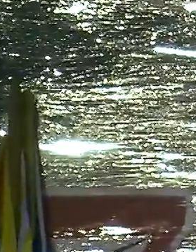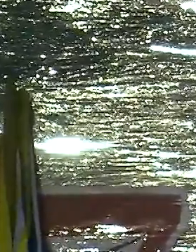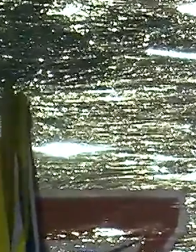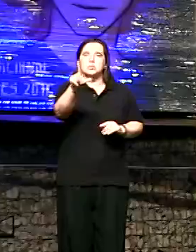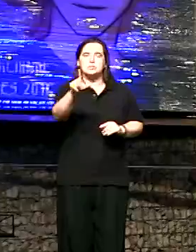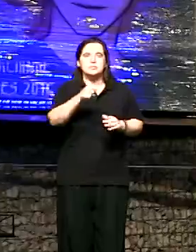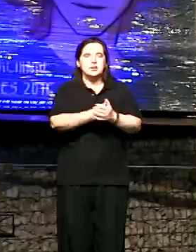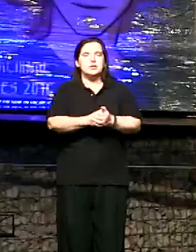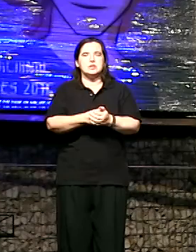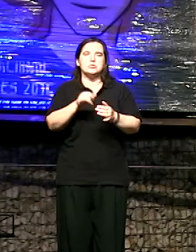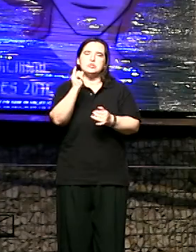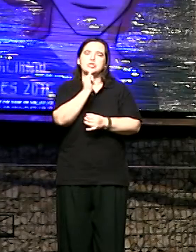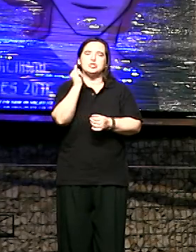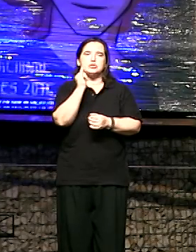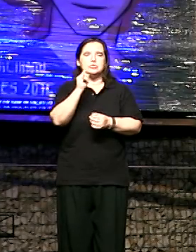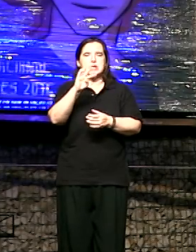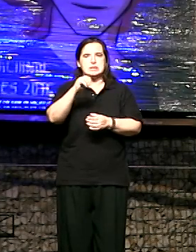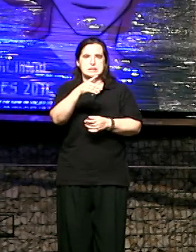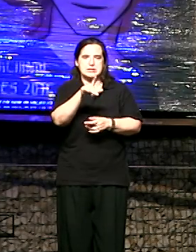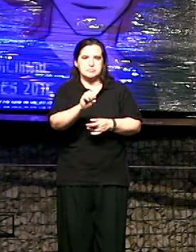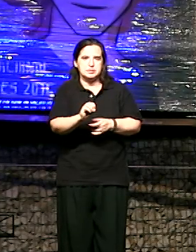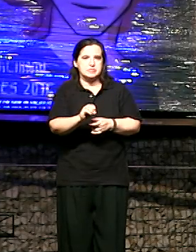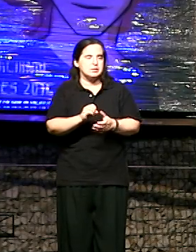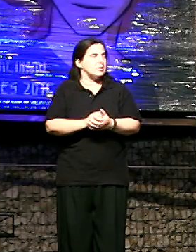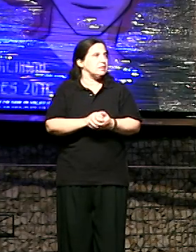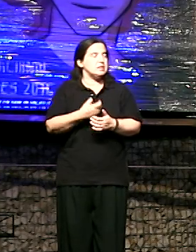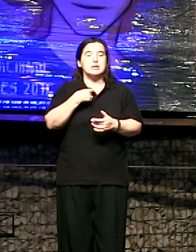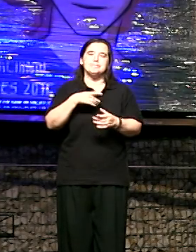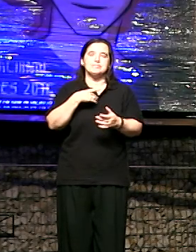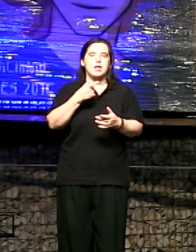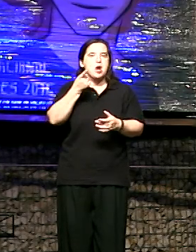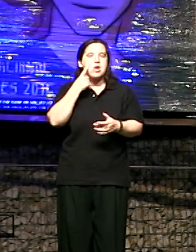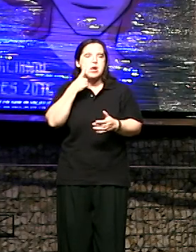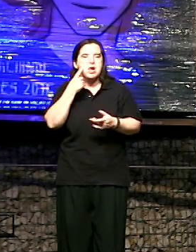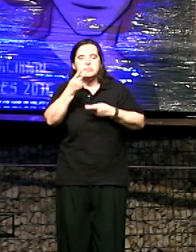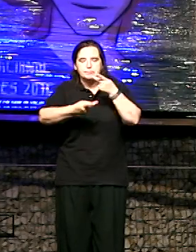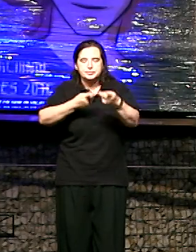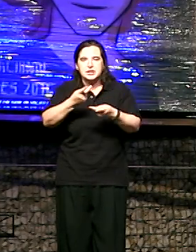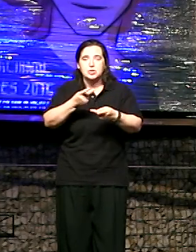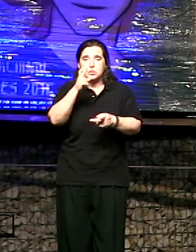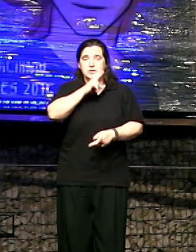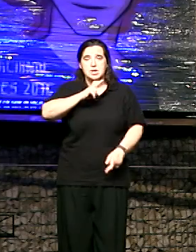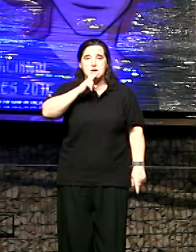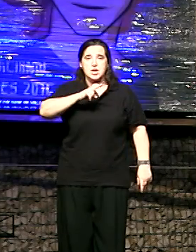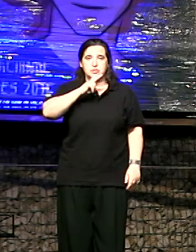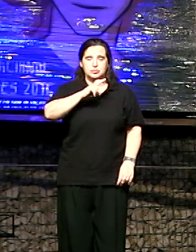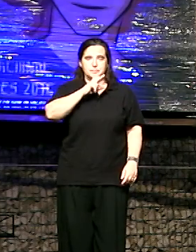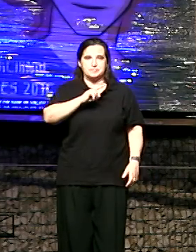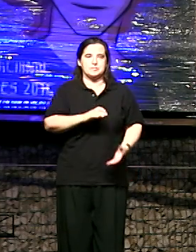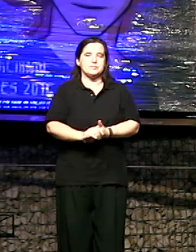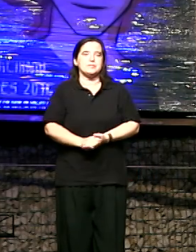Kennedy Instituto strips e realizou uma experiência com ratos esta última experiência